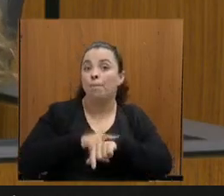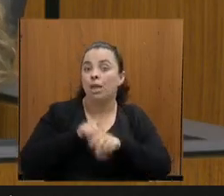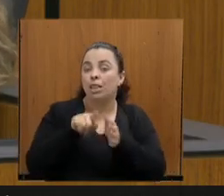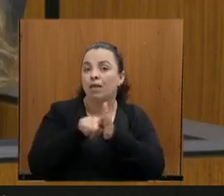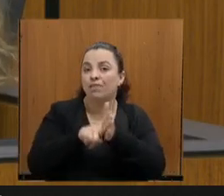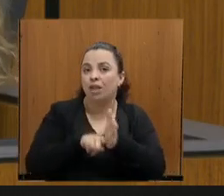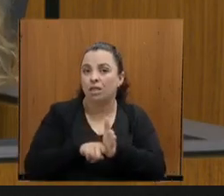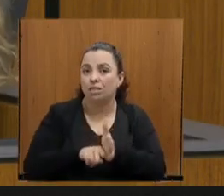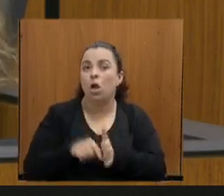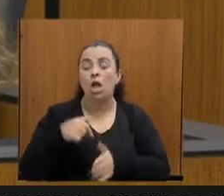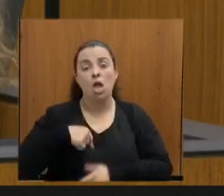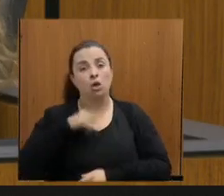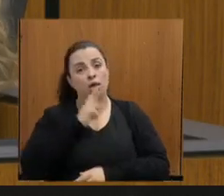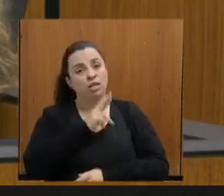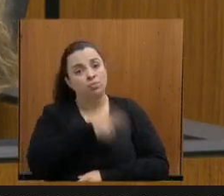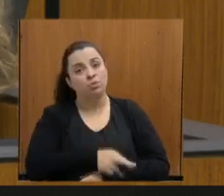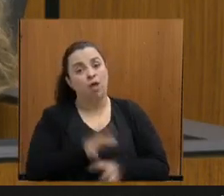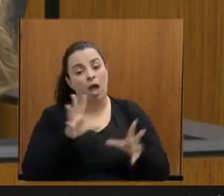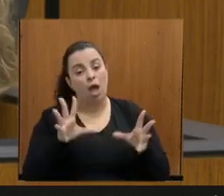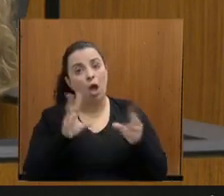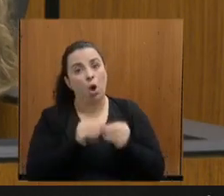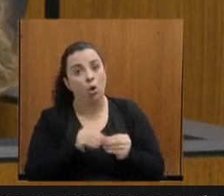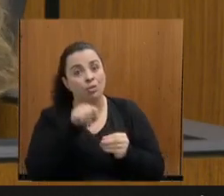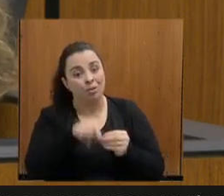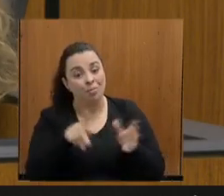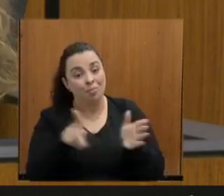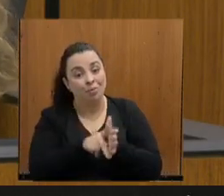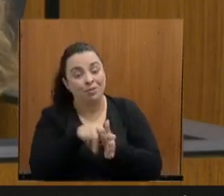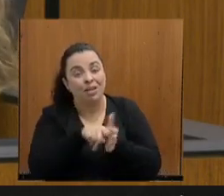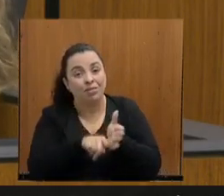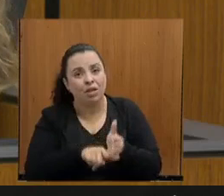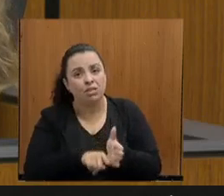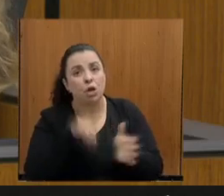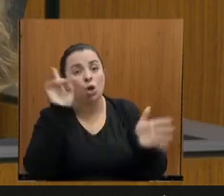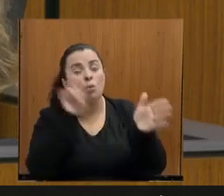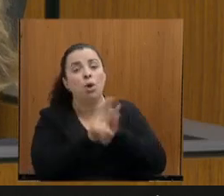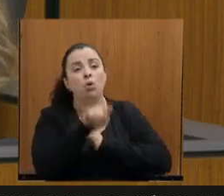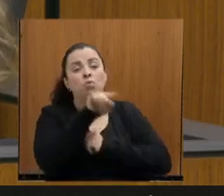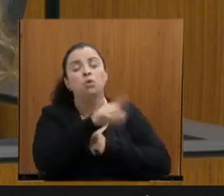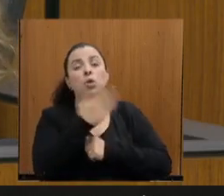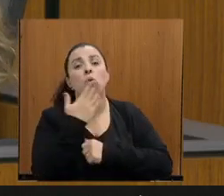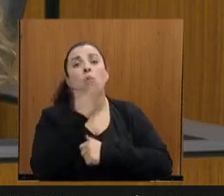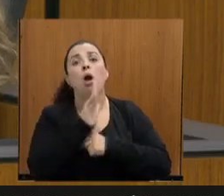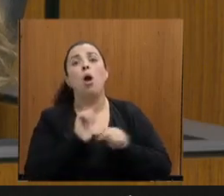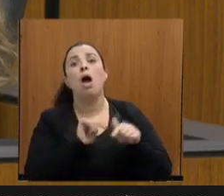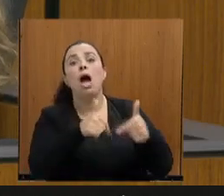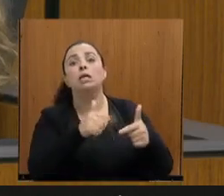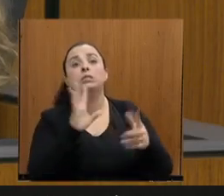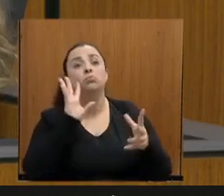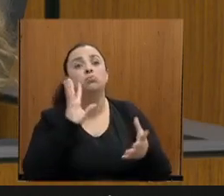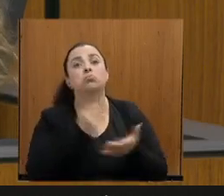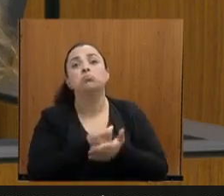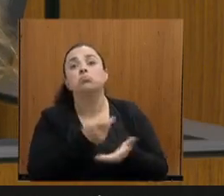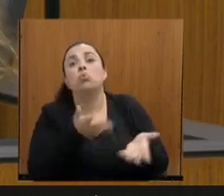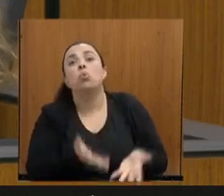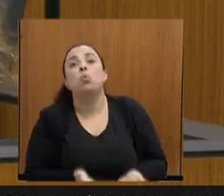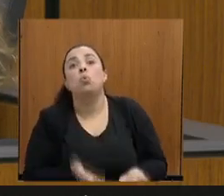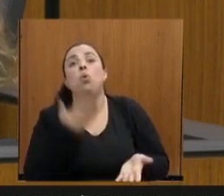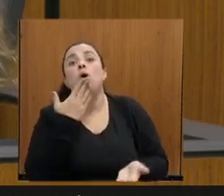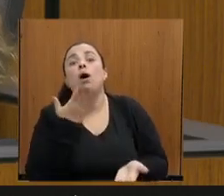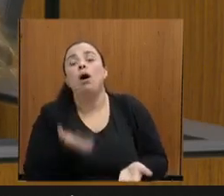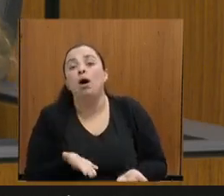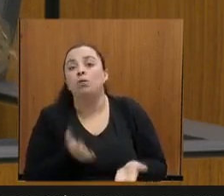e o que competia a Cemig eu perguntei o que foi feito nós estamos com vou concluindo presidenta